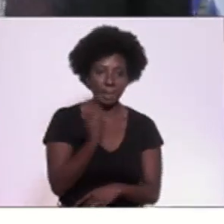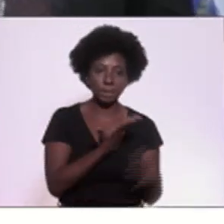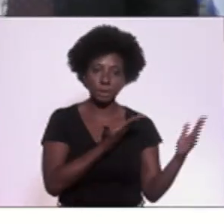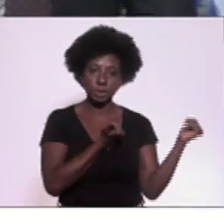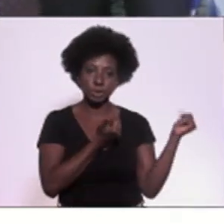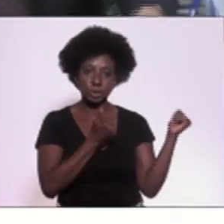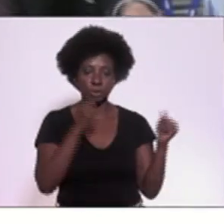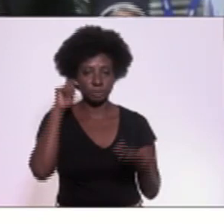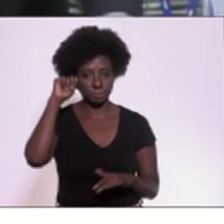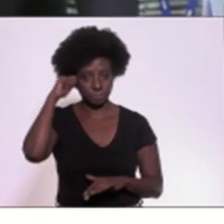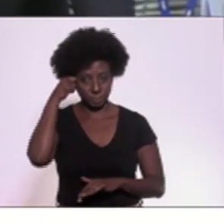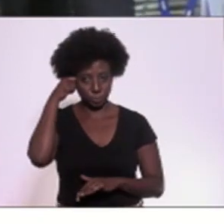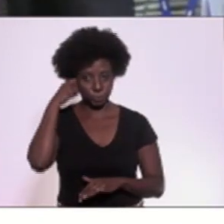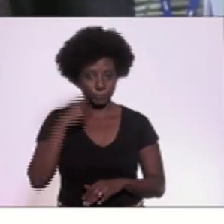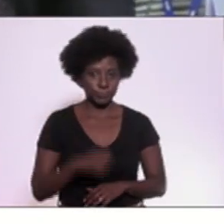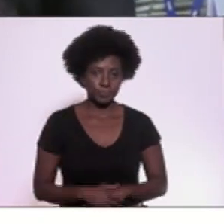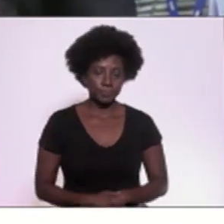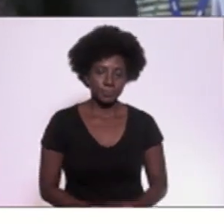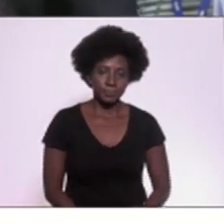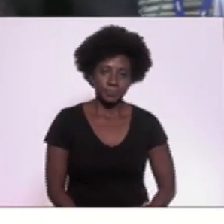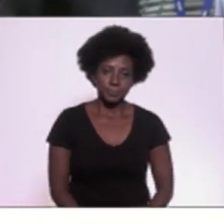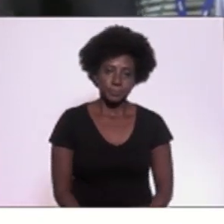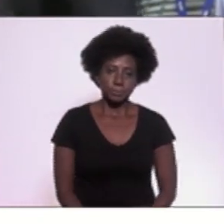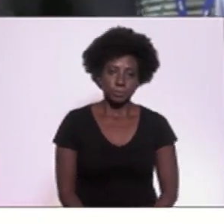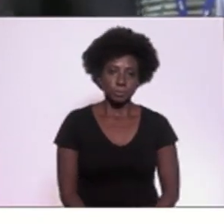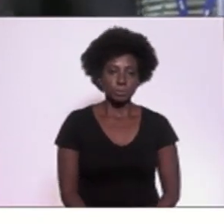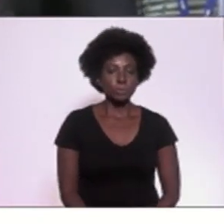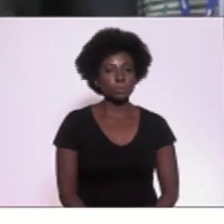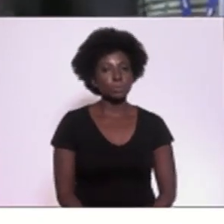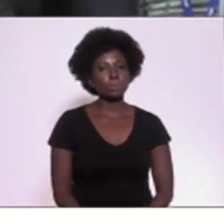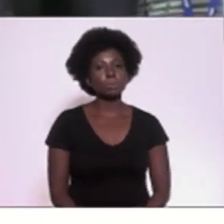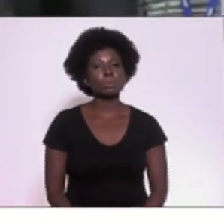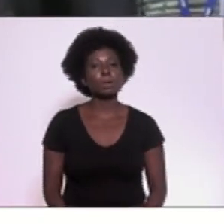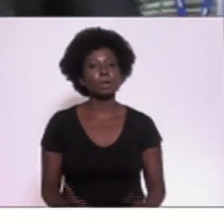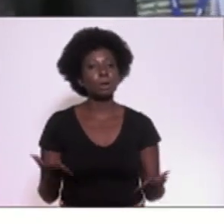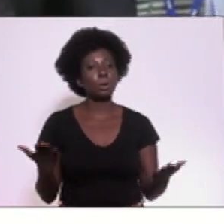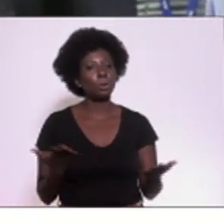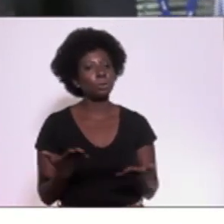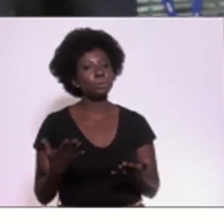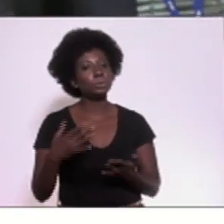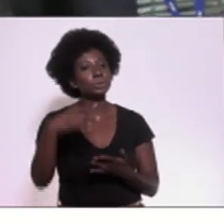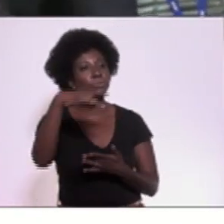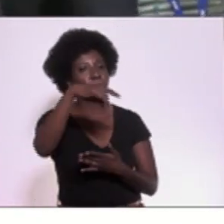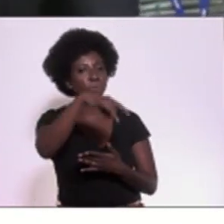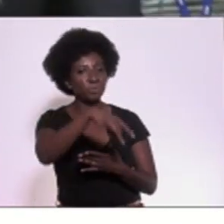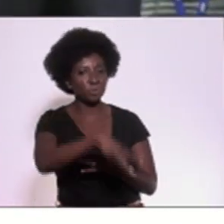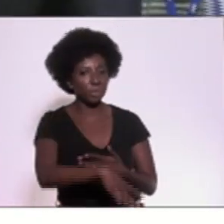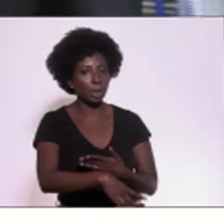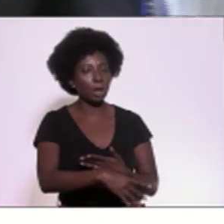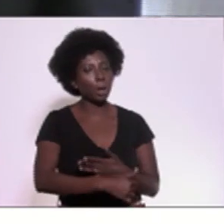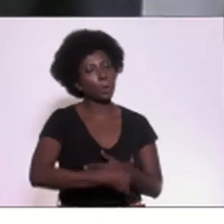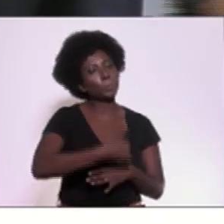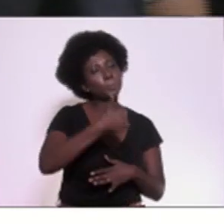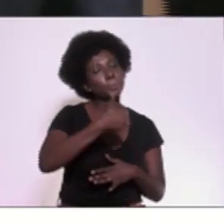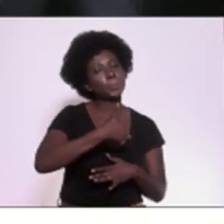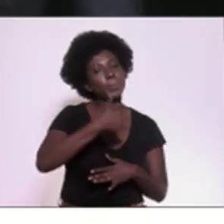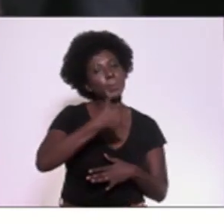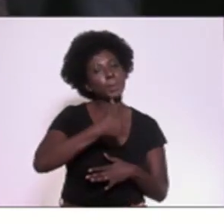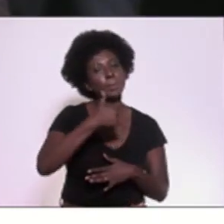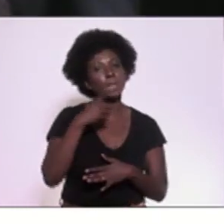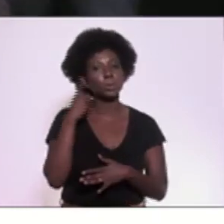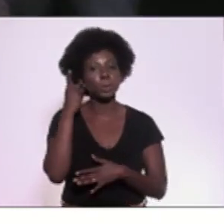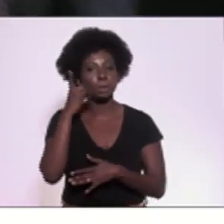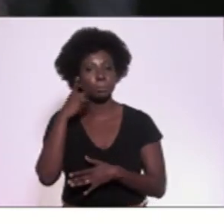deputada Renata Souza. Encerramos aqui a ordem do dia e passamos ao expediente final. O primeiro orador inscrito é o deputado